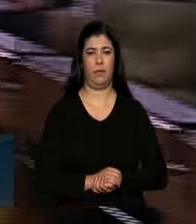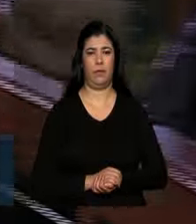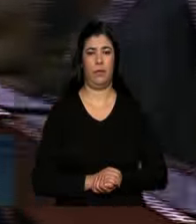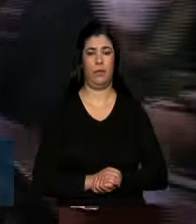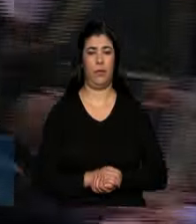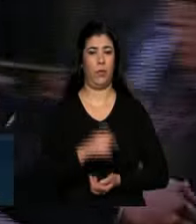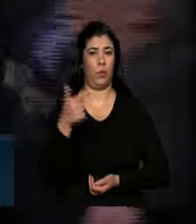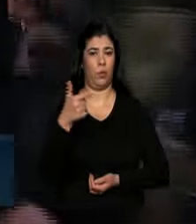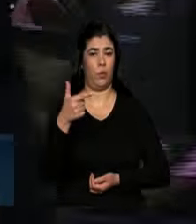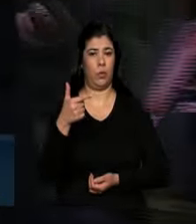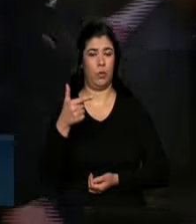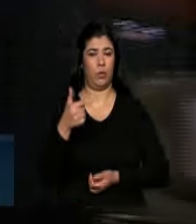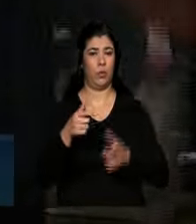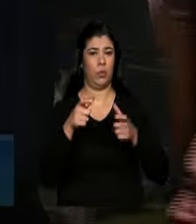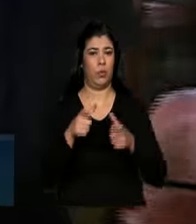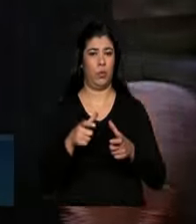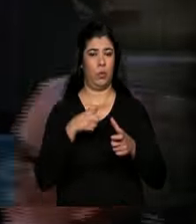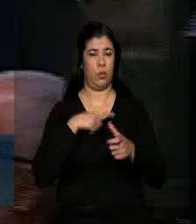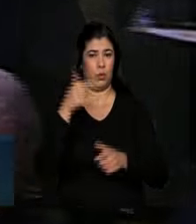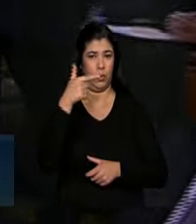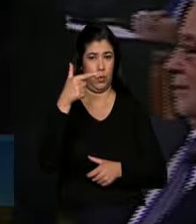Pelo segundo lugar,